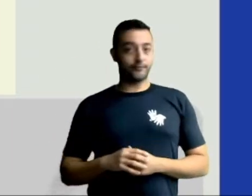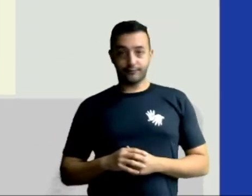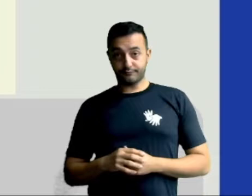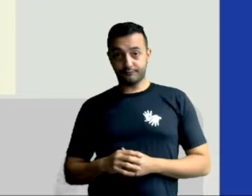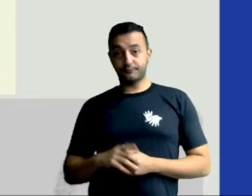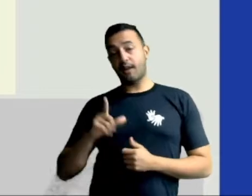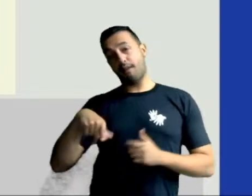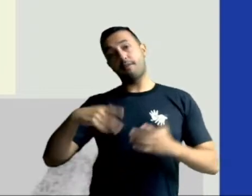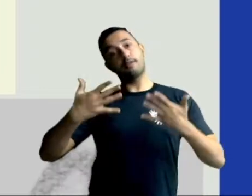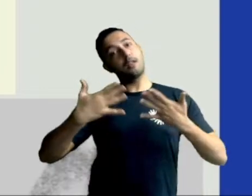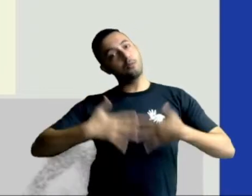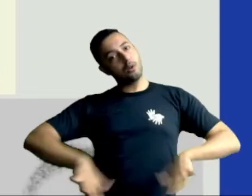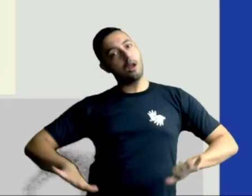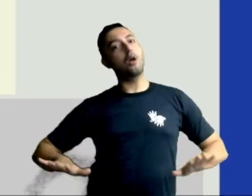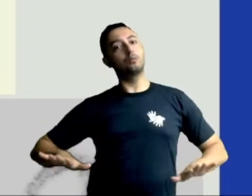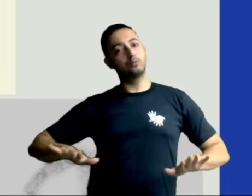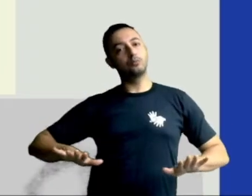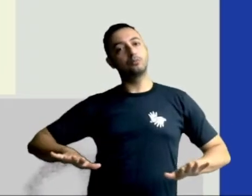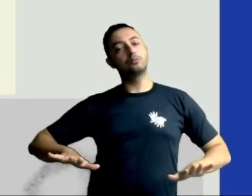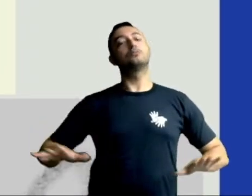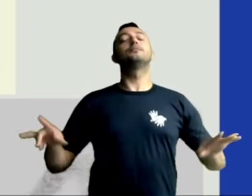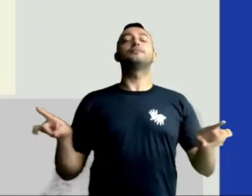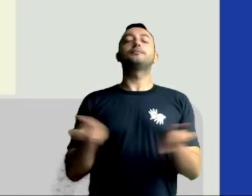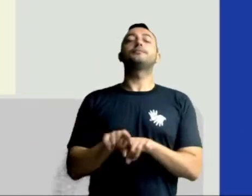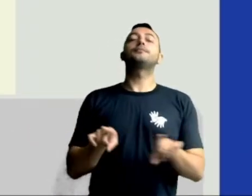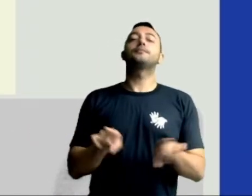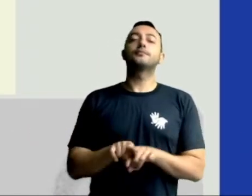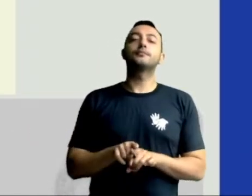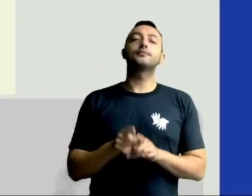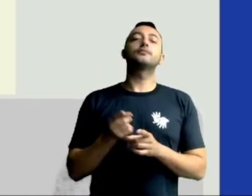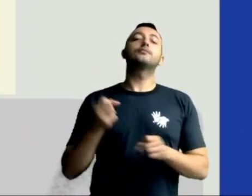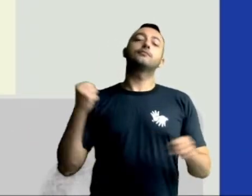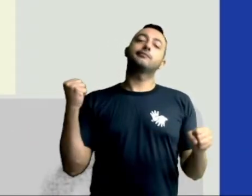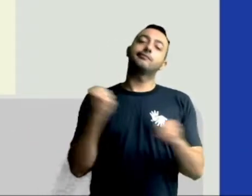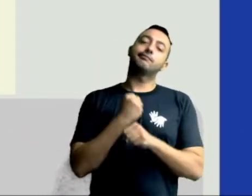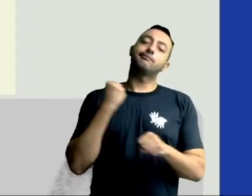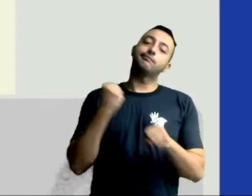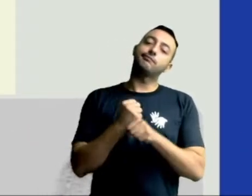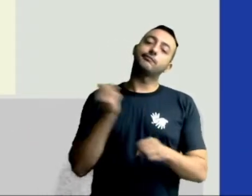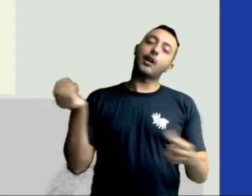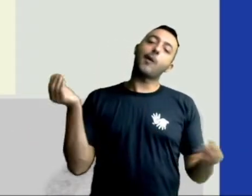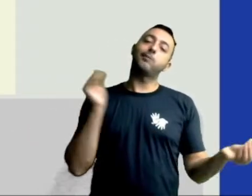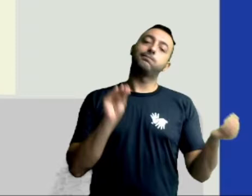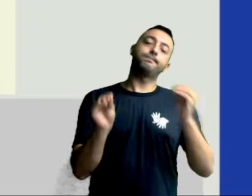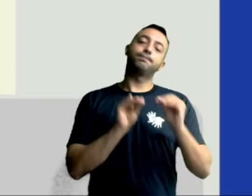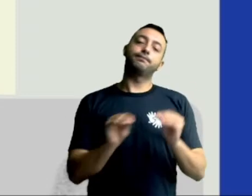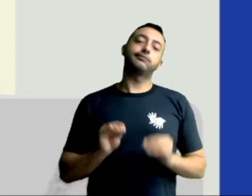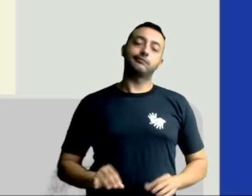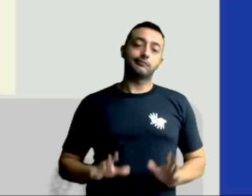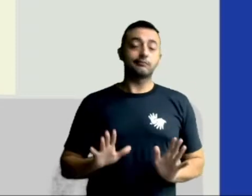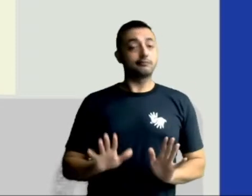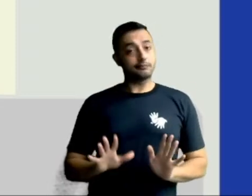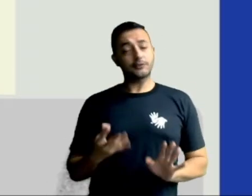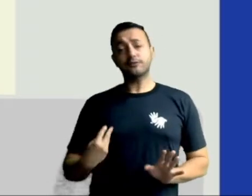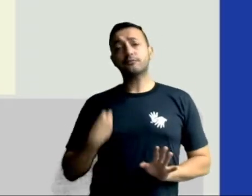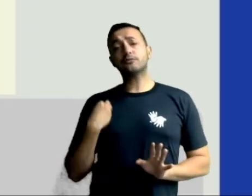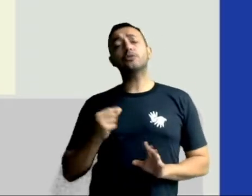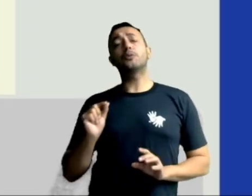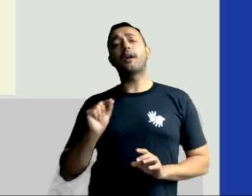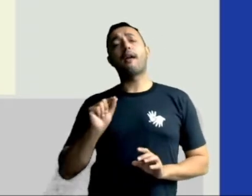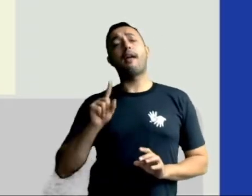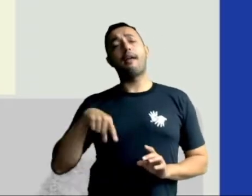são naturais, né? E pelos elementos construídos, isso mesmo. Seres vivos são todos aqueles